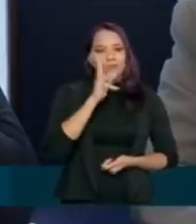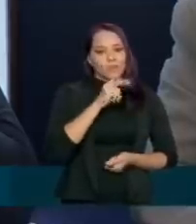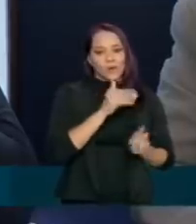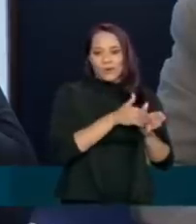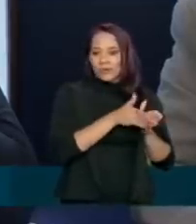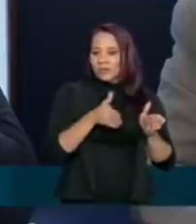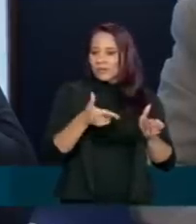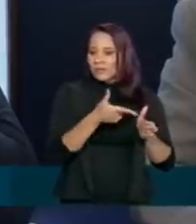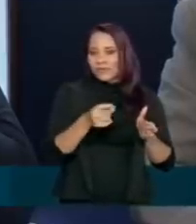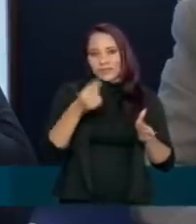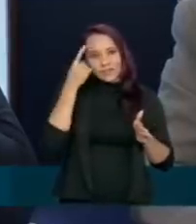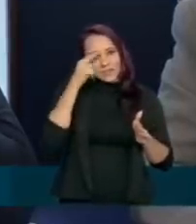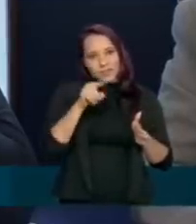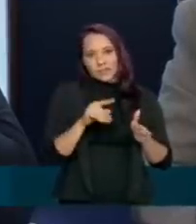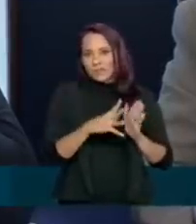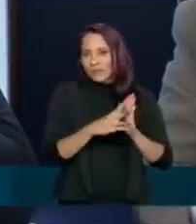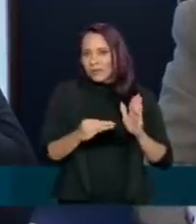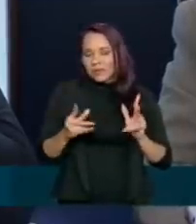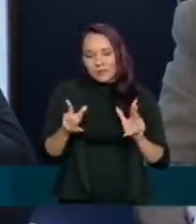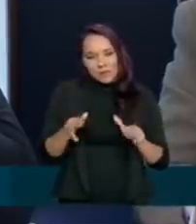para chegar nele, nesse modelo.